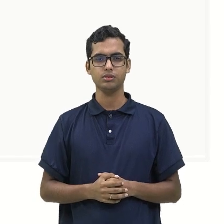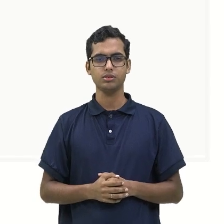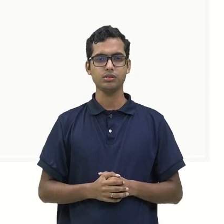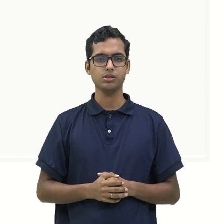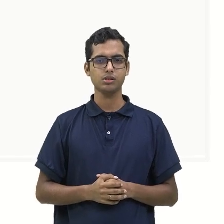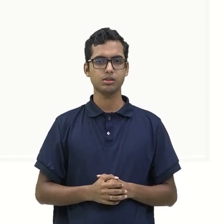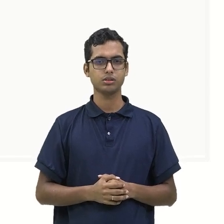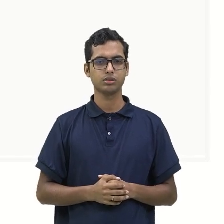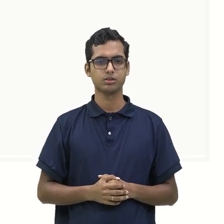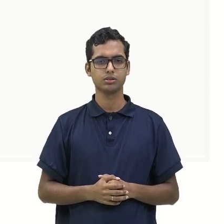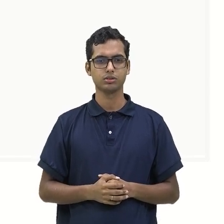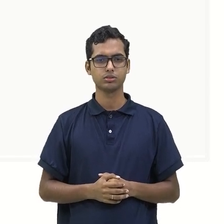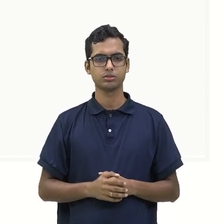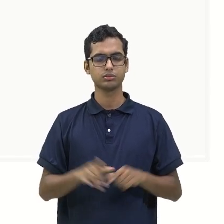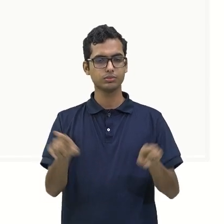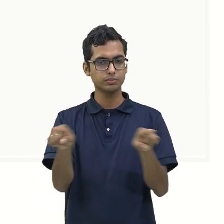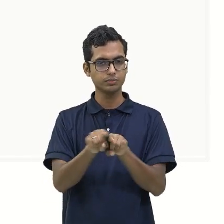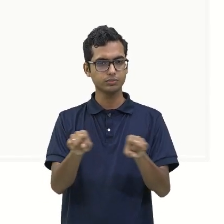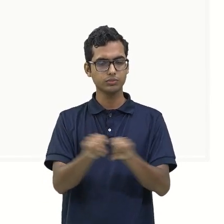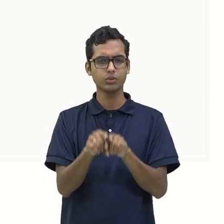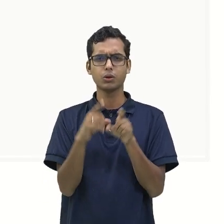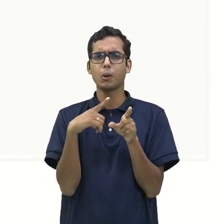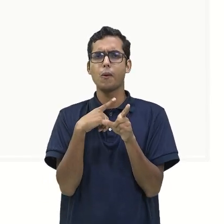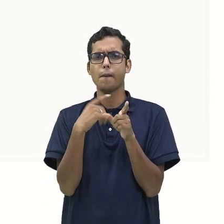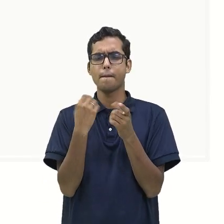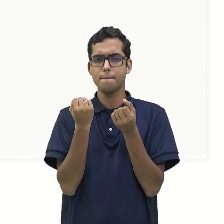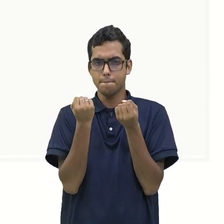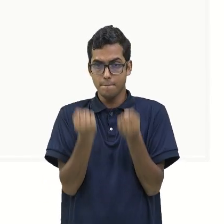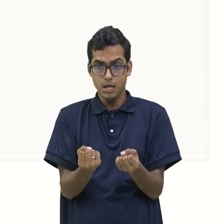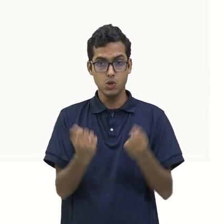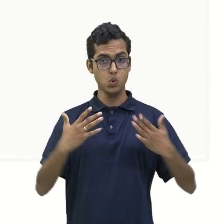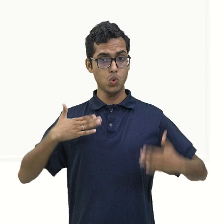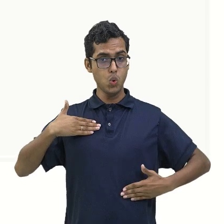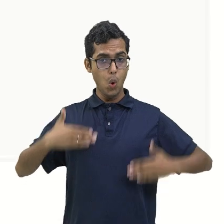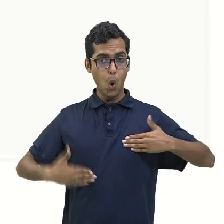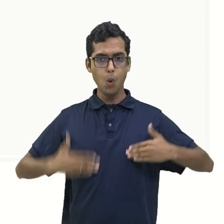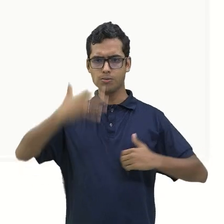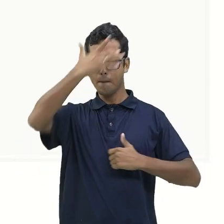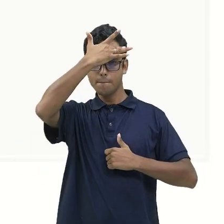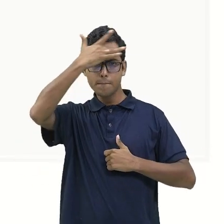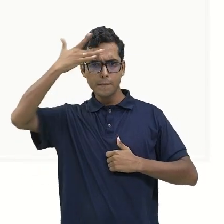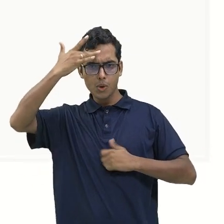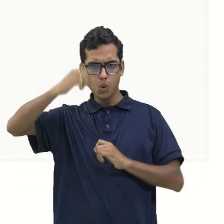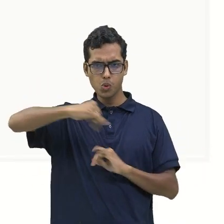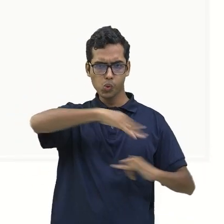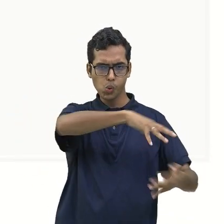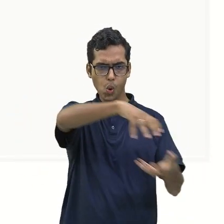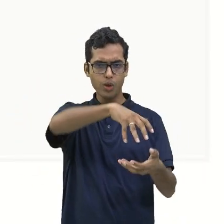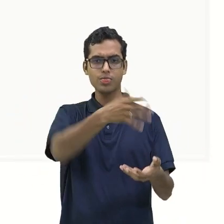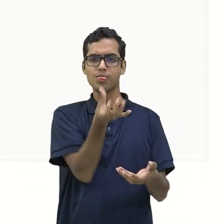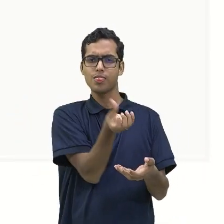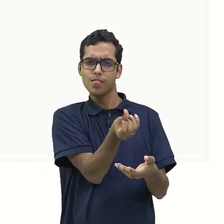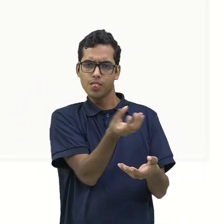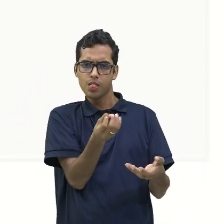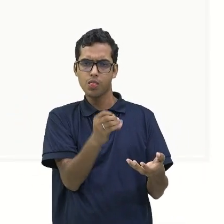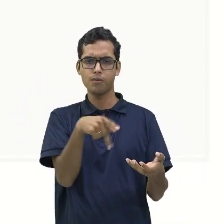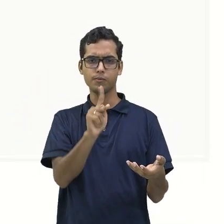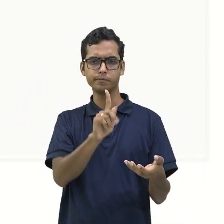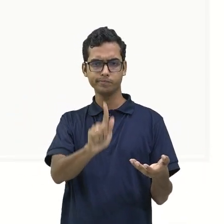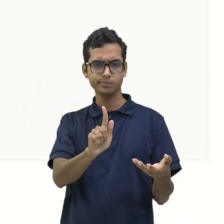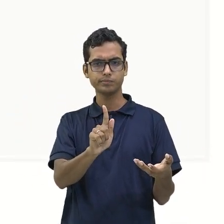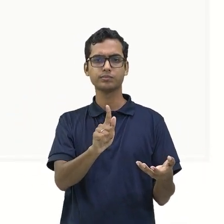E deu o peso dessa pessoa aqui na Terra, né? De 60 quilos. Então, para a